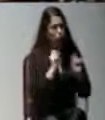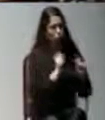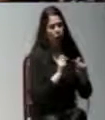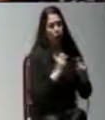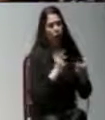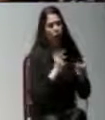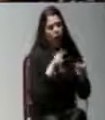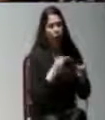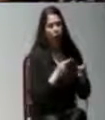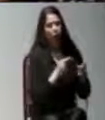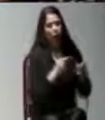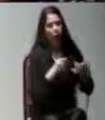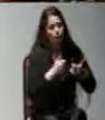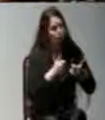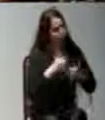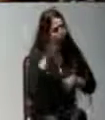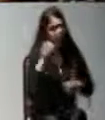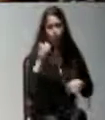de